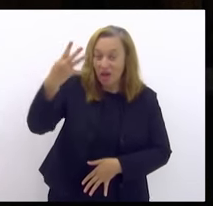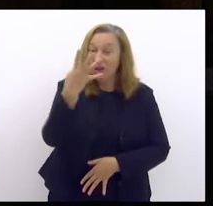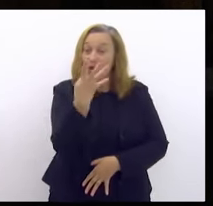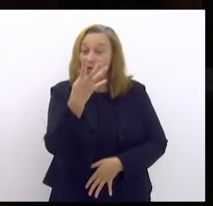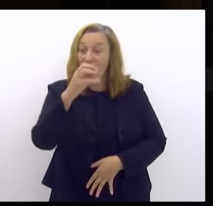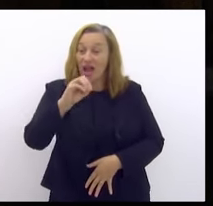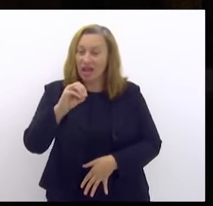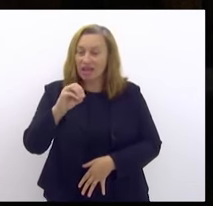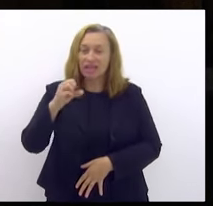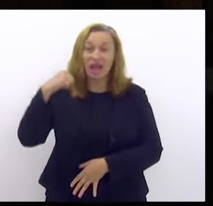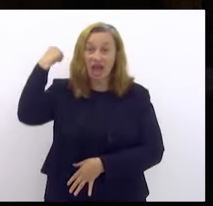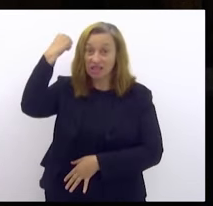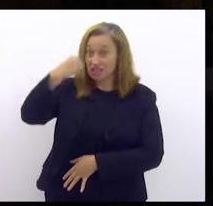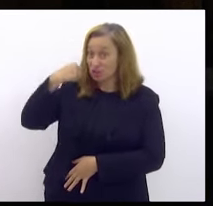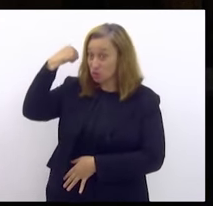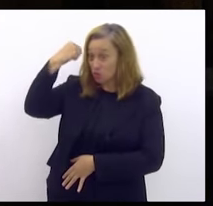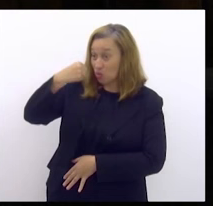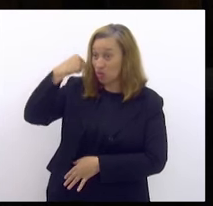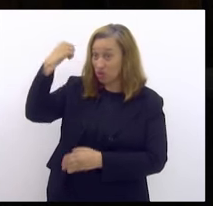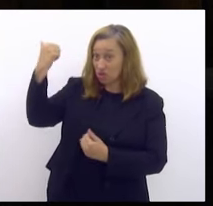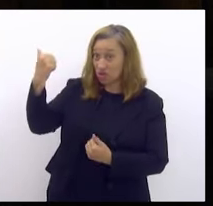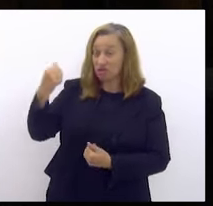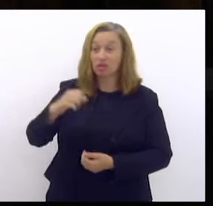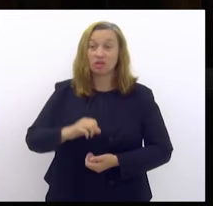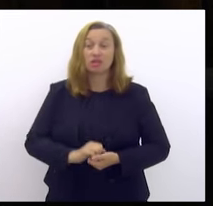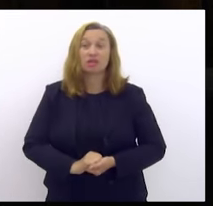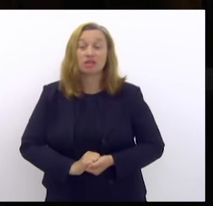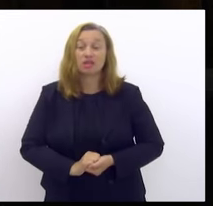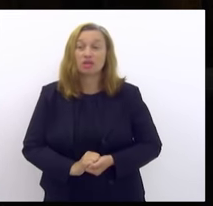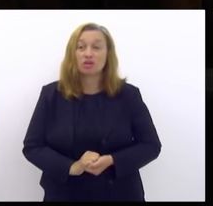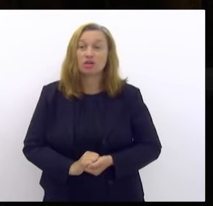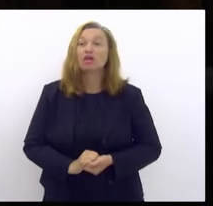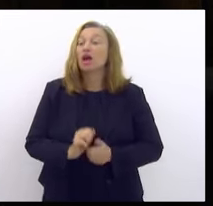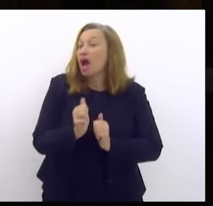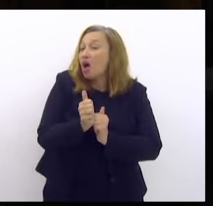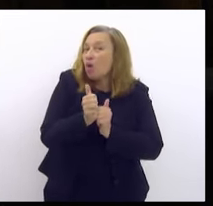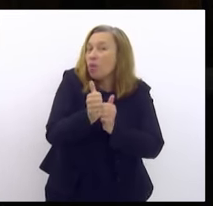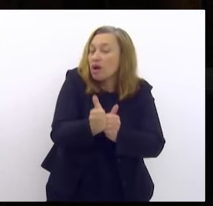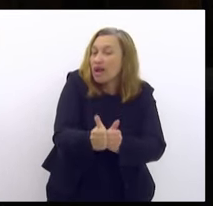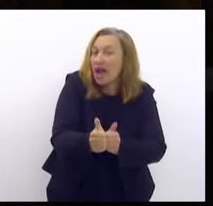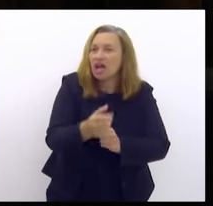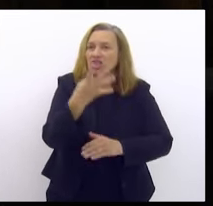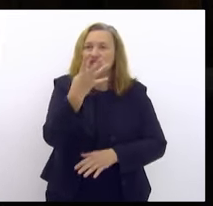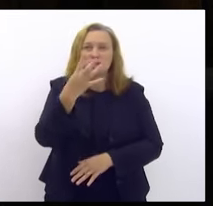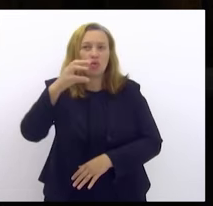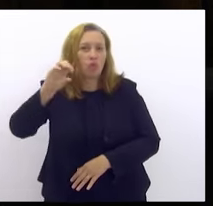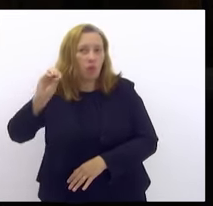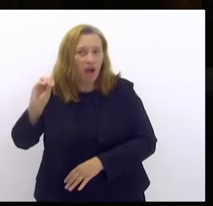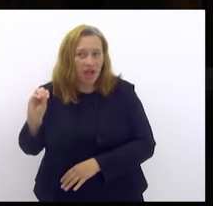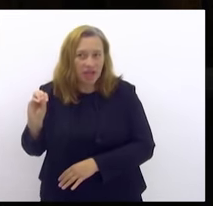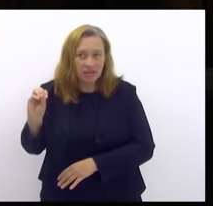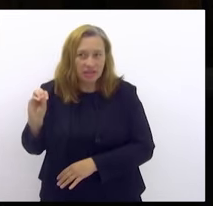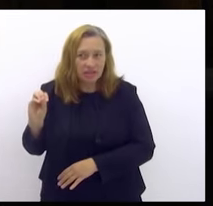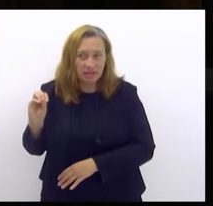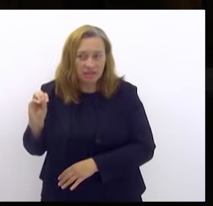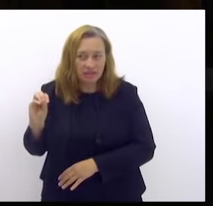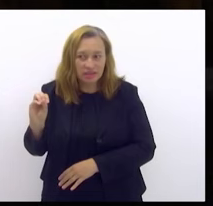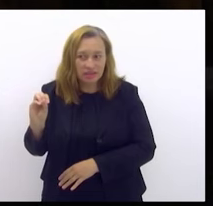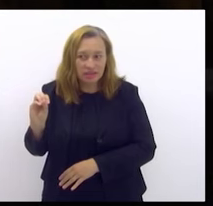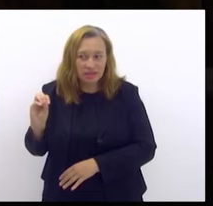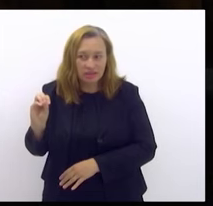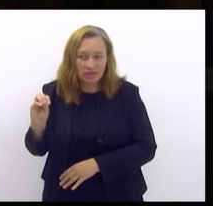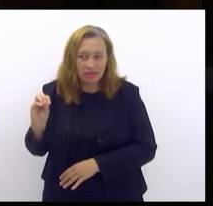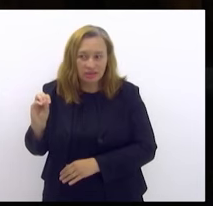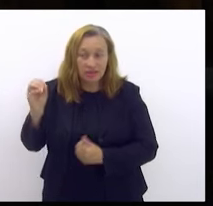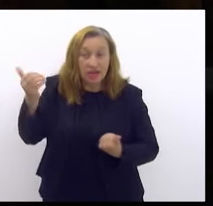assessores. Doutor Sérgio. Que se fazia acompanhar de 40 as seclas. Eu tenho a